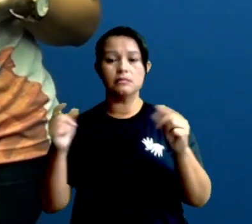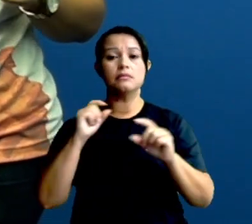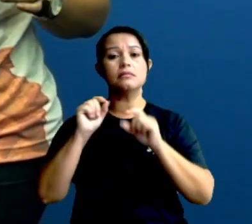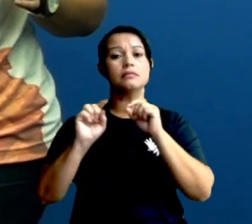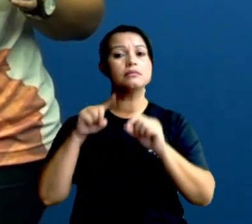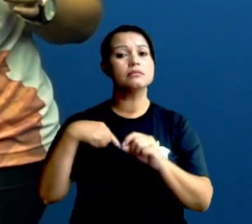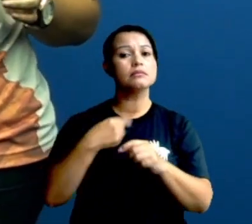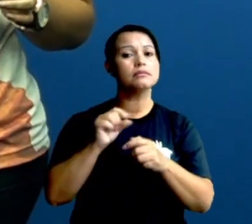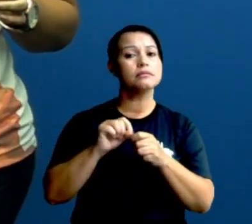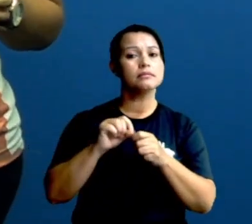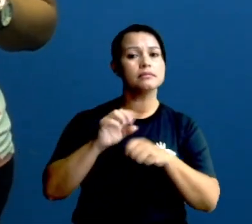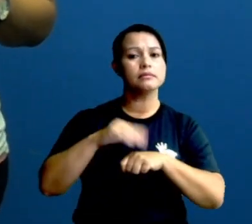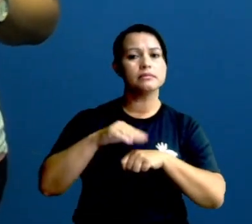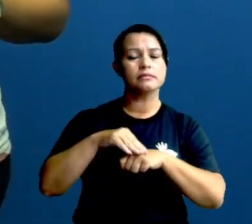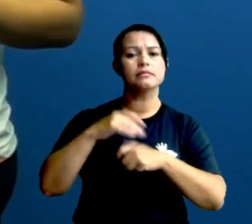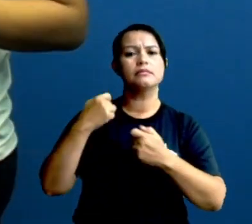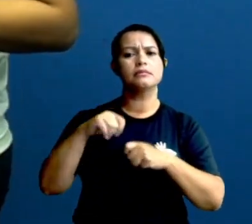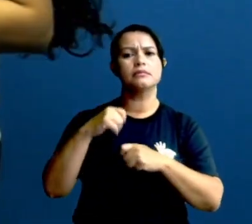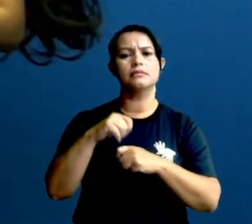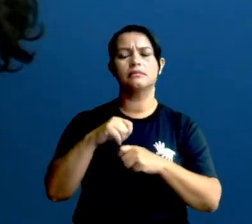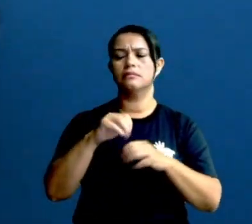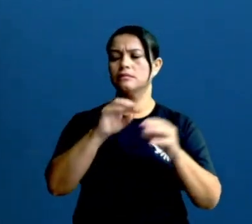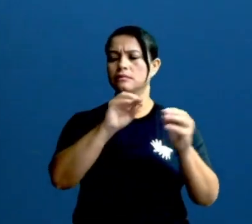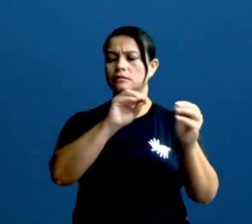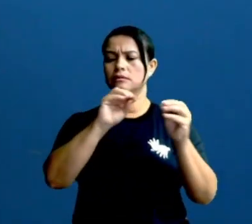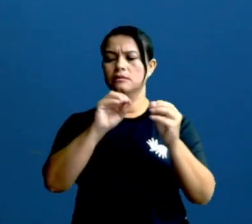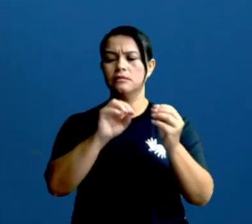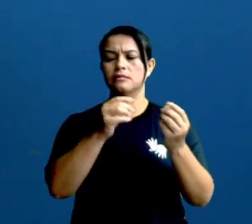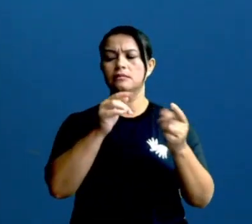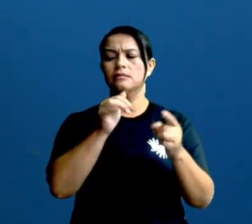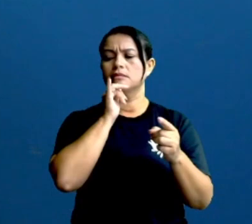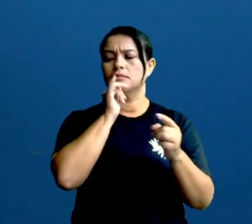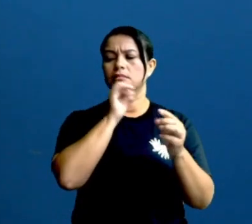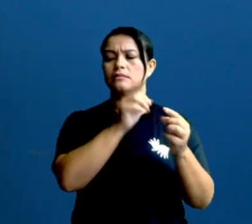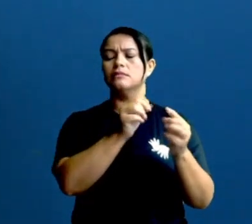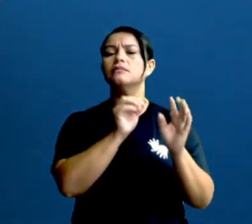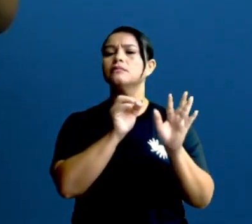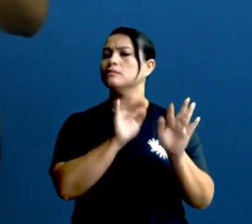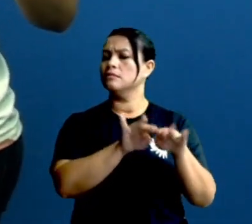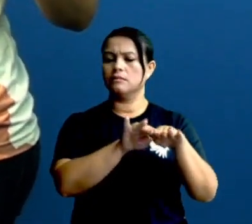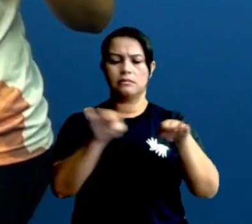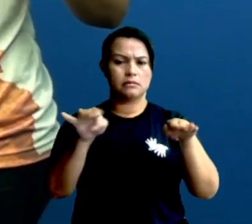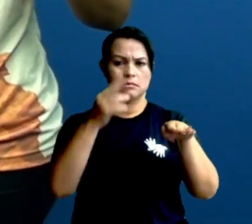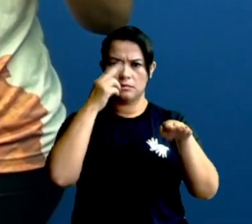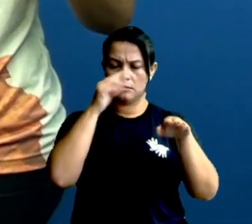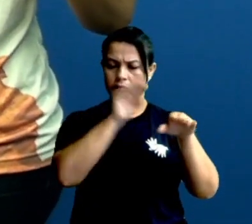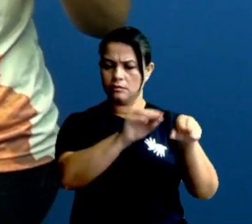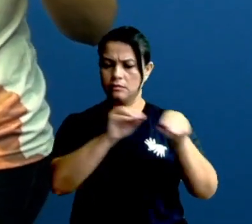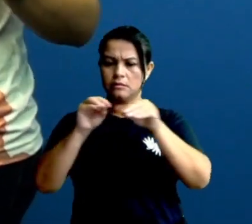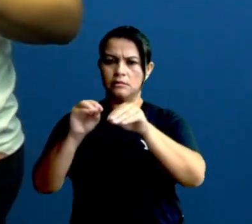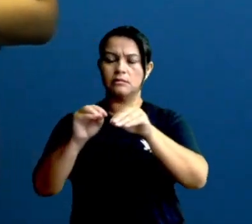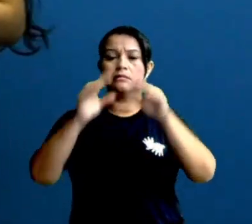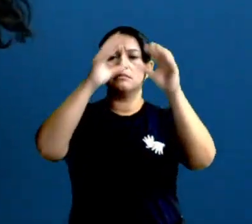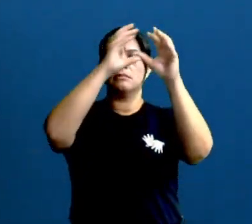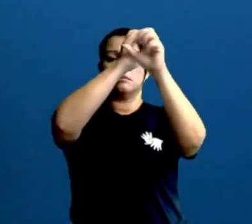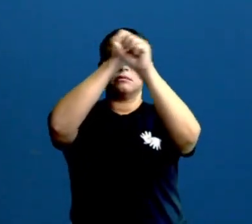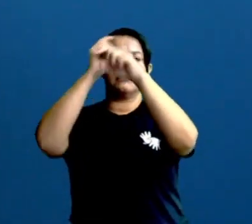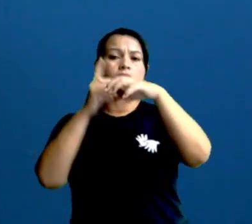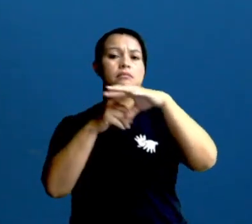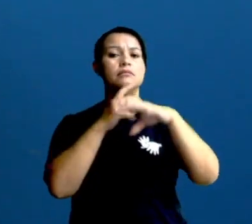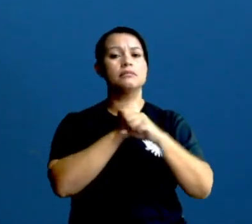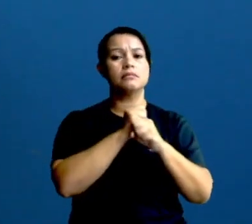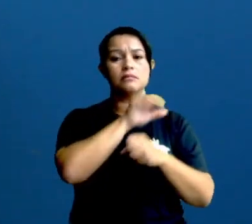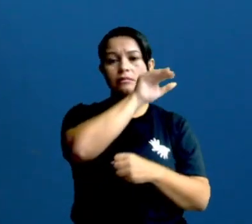nós vamos fazer? Nós vamos repetir a base, tá? Ou seja, conserva a base e soma os